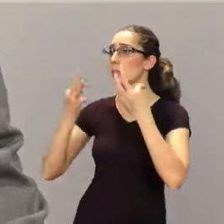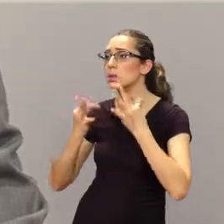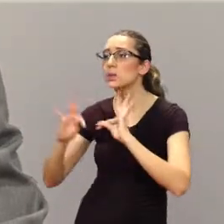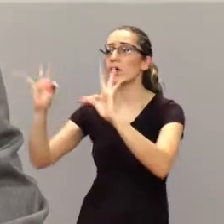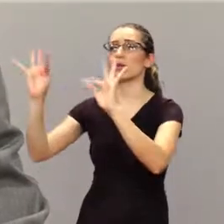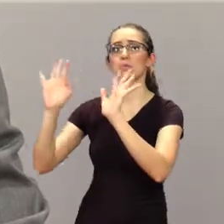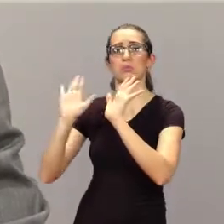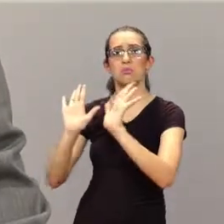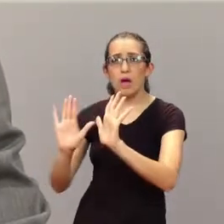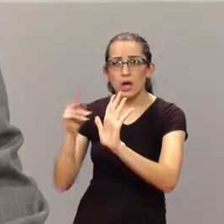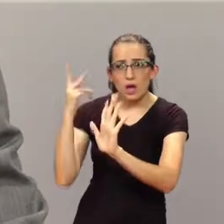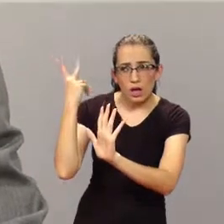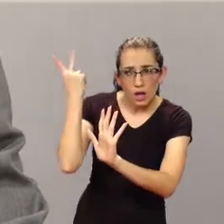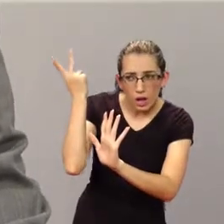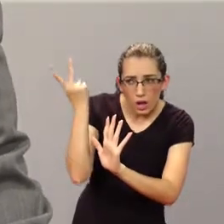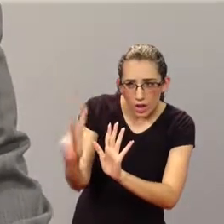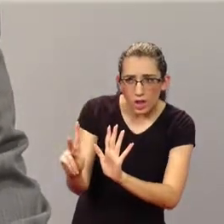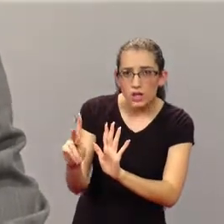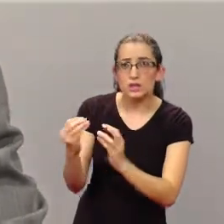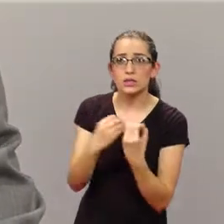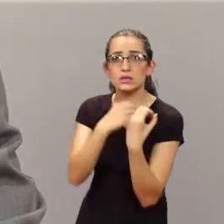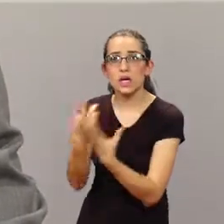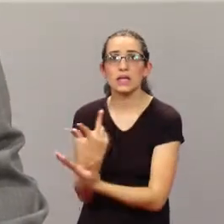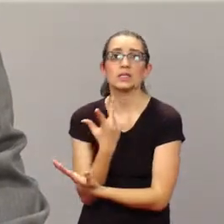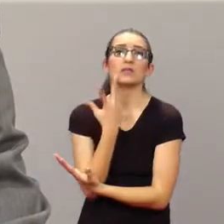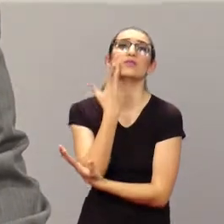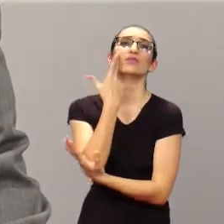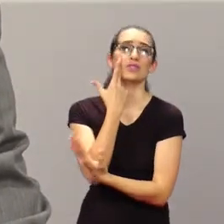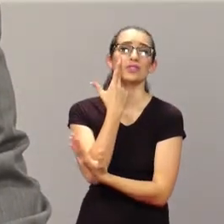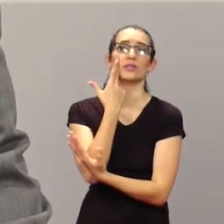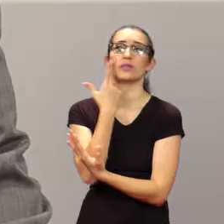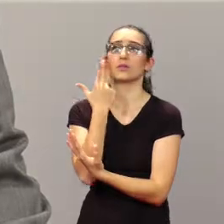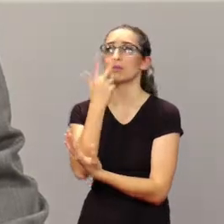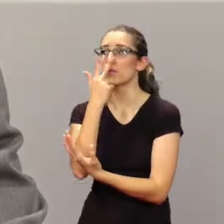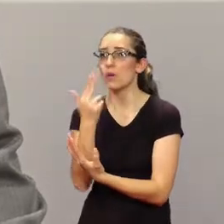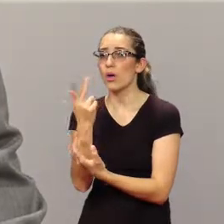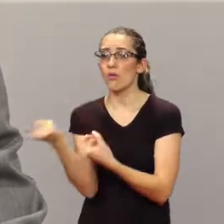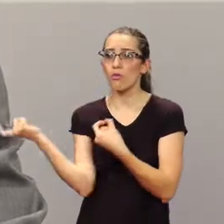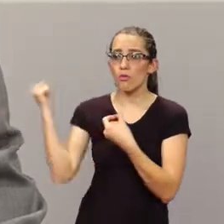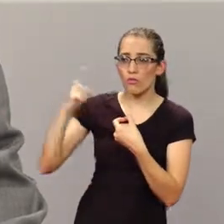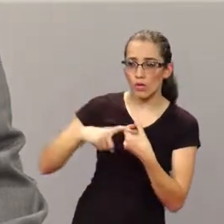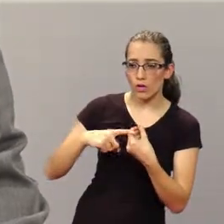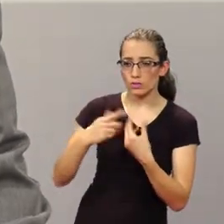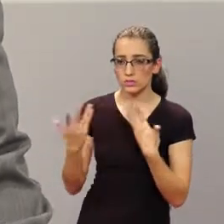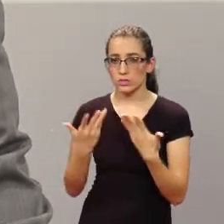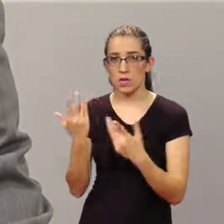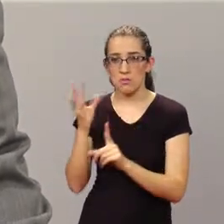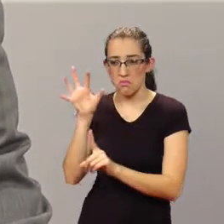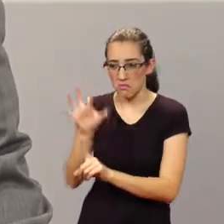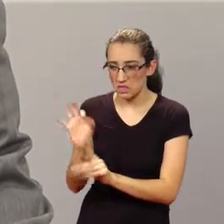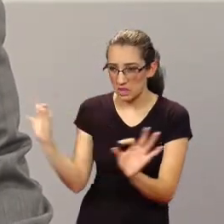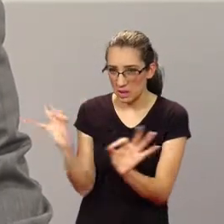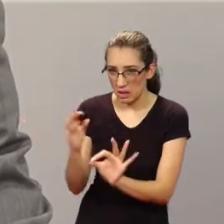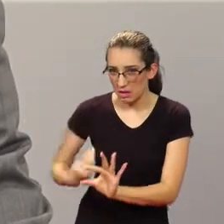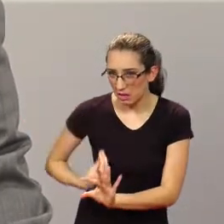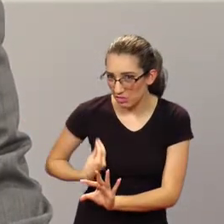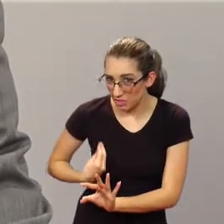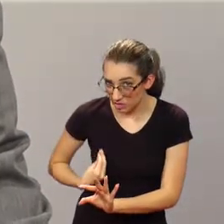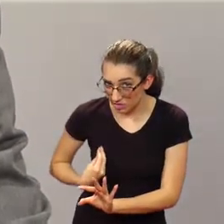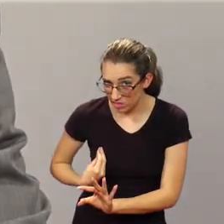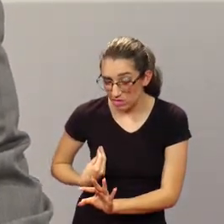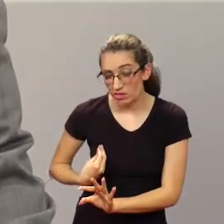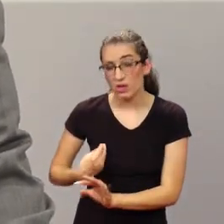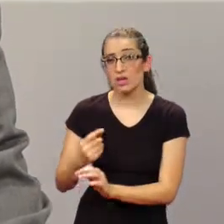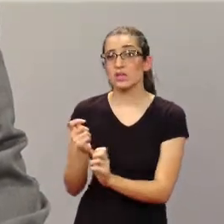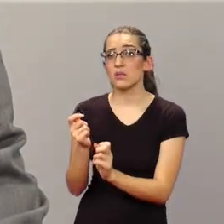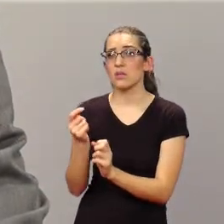Só que a gente submeteu o paciente a uma cirurgia, a uma reabilitação, sem que isso cause um impacto na sua qualidade de vida, será